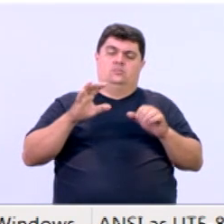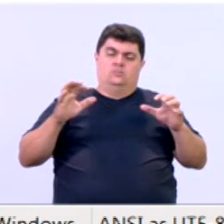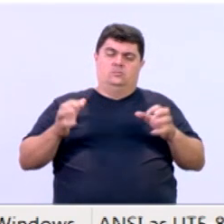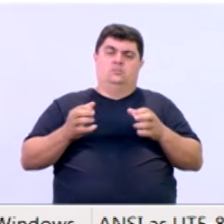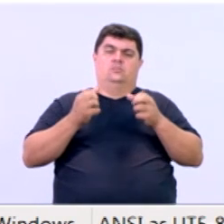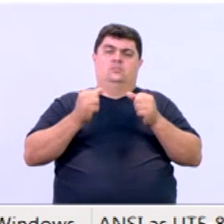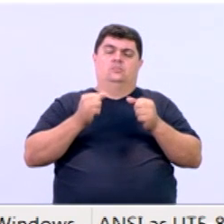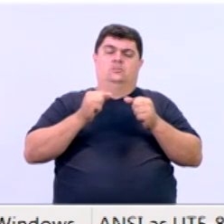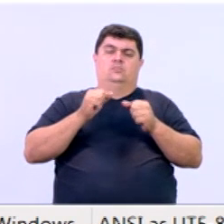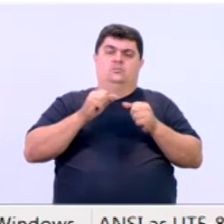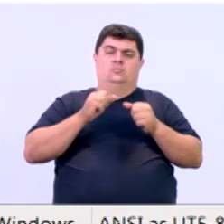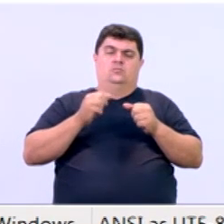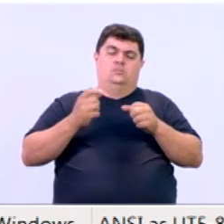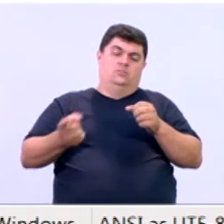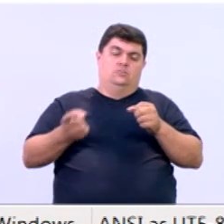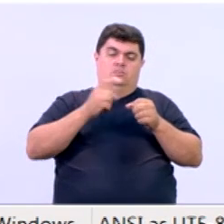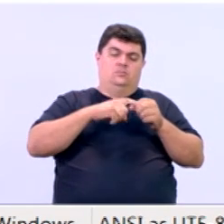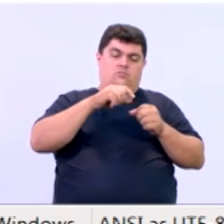salvar